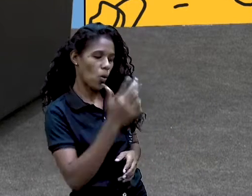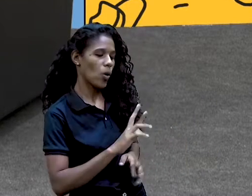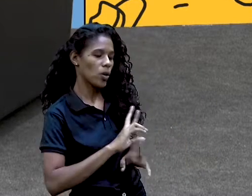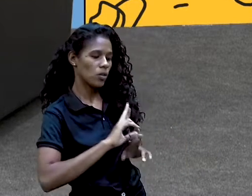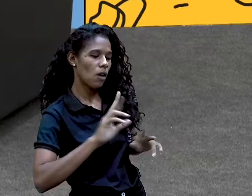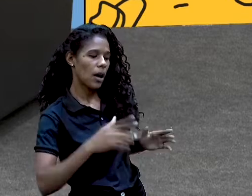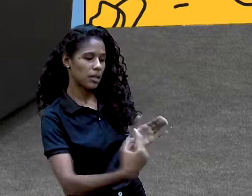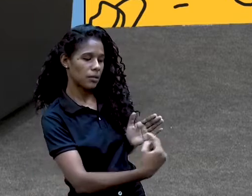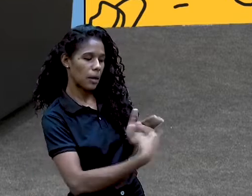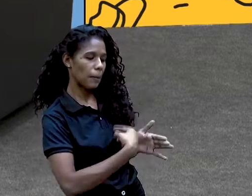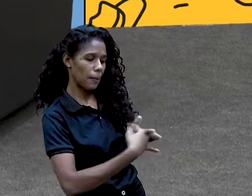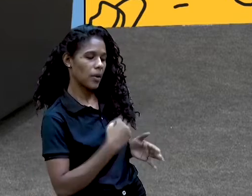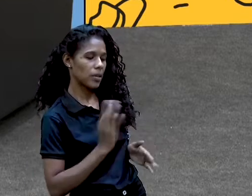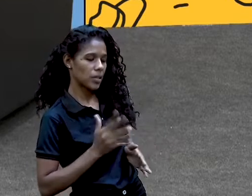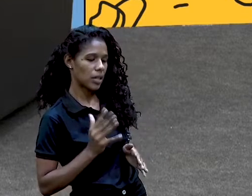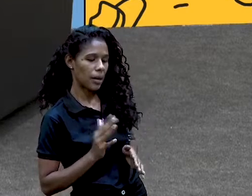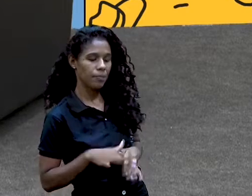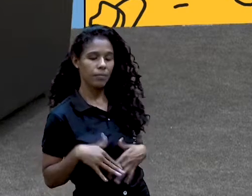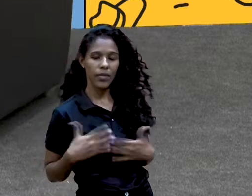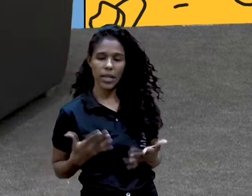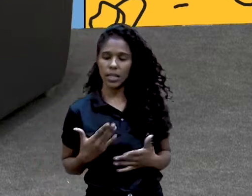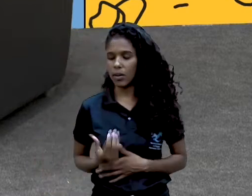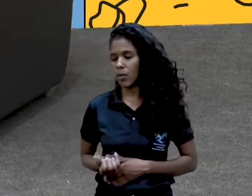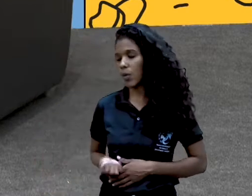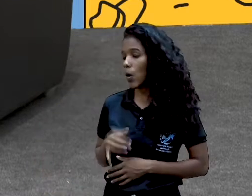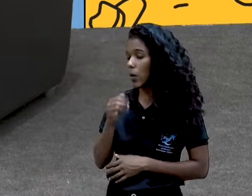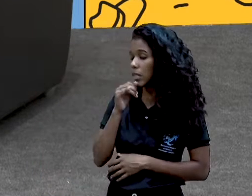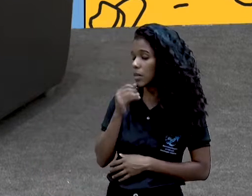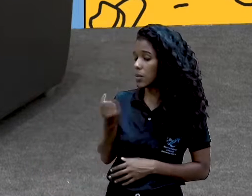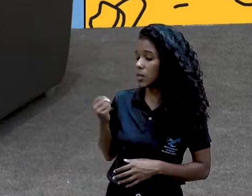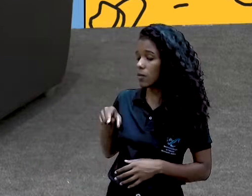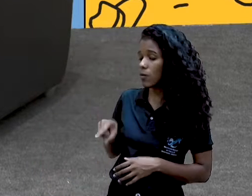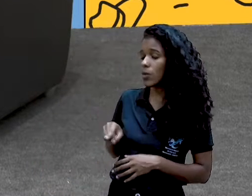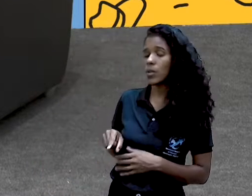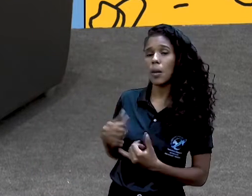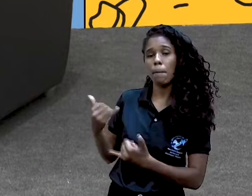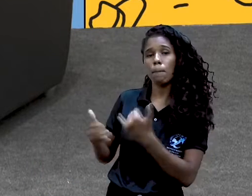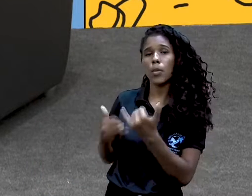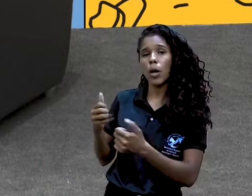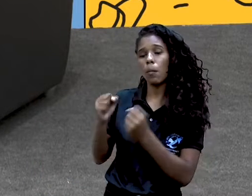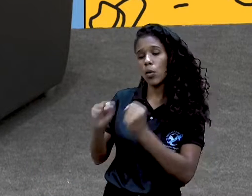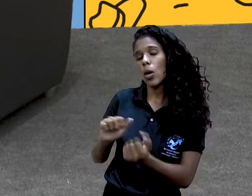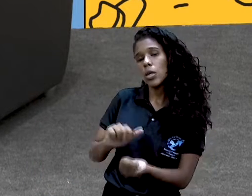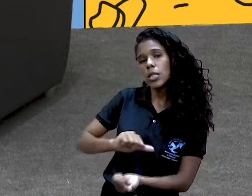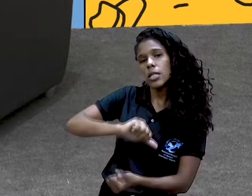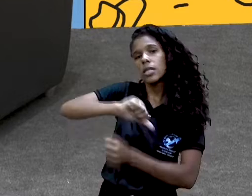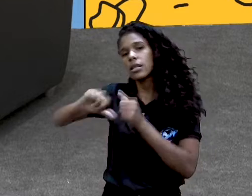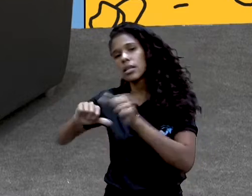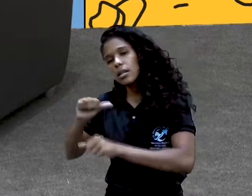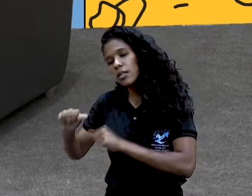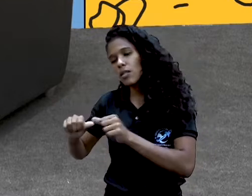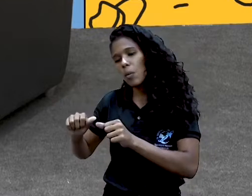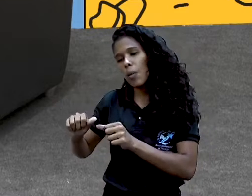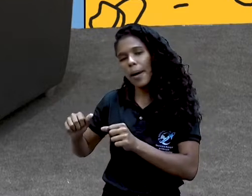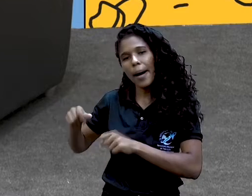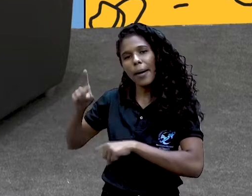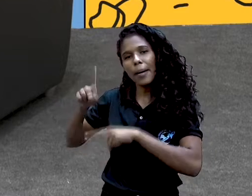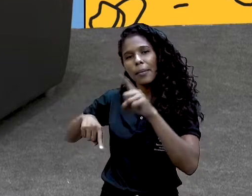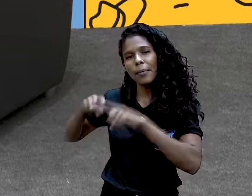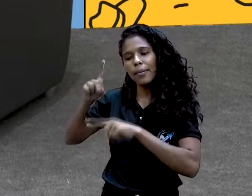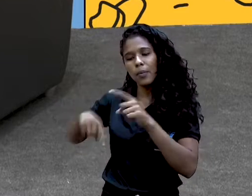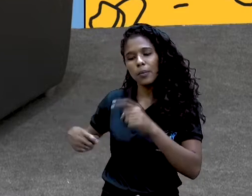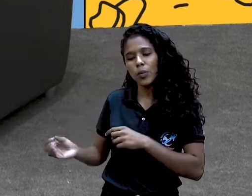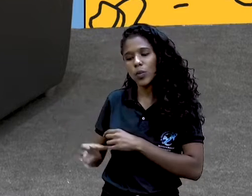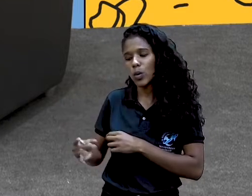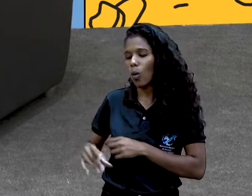alguma coisa num brinquedo novo. Você sabe, quando a gente propõe para uma criança assim, às vezes a gente tem um brinquedo que simplesmente a gente brinca do